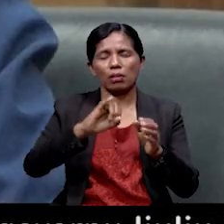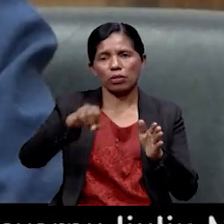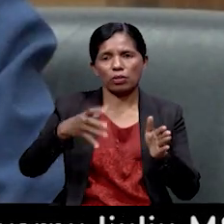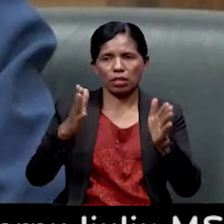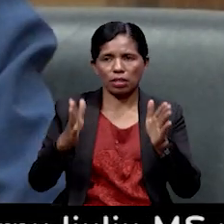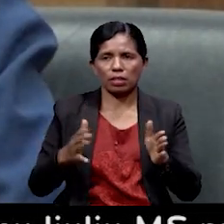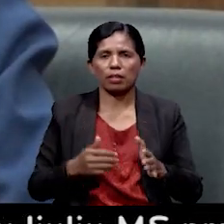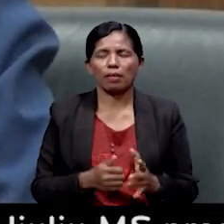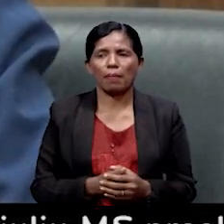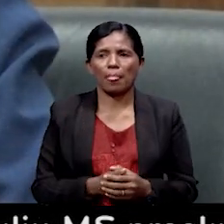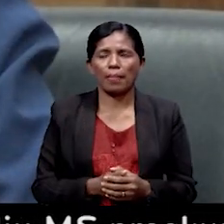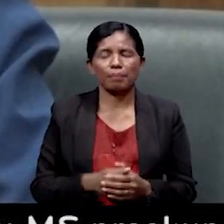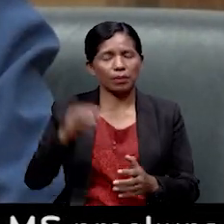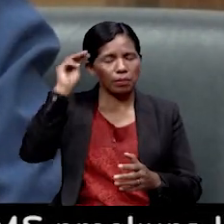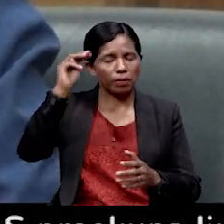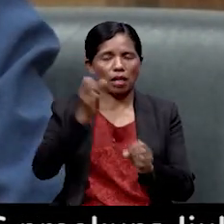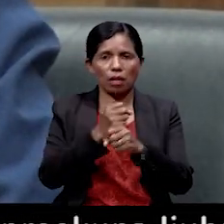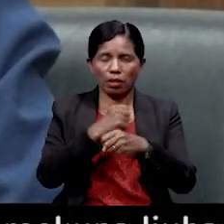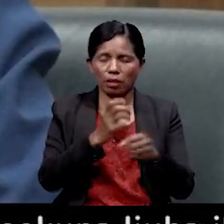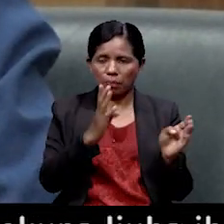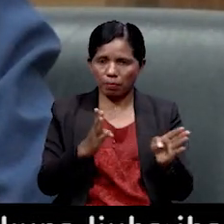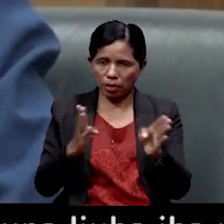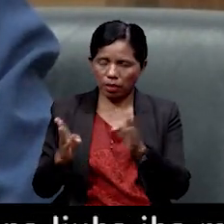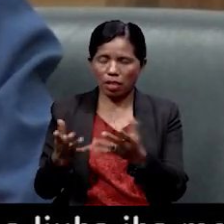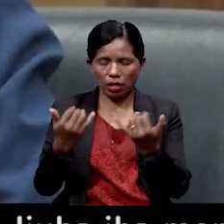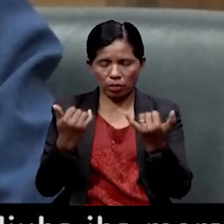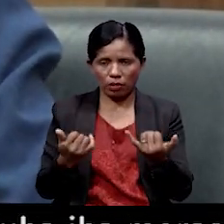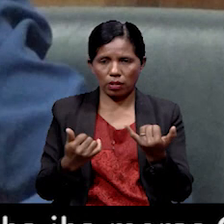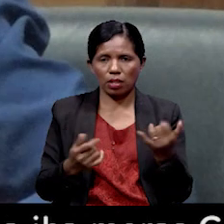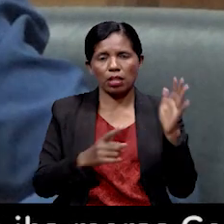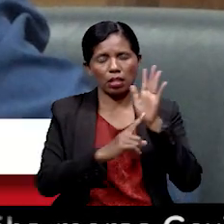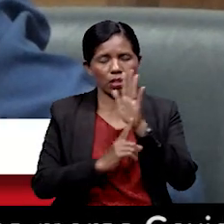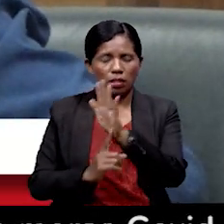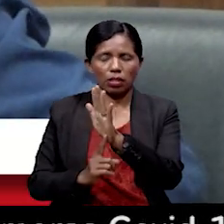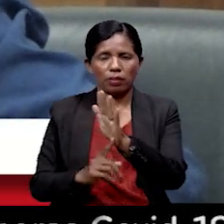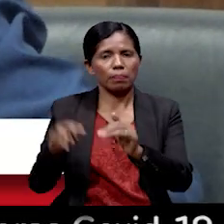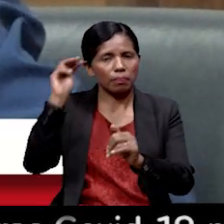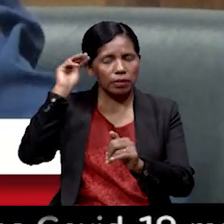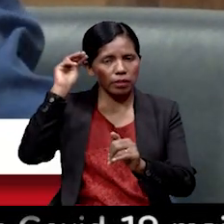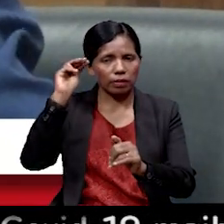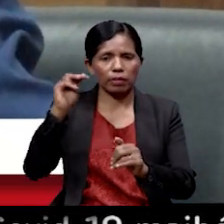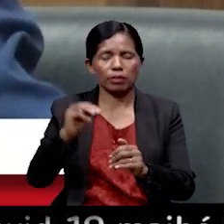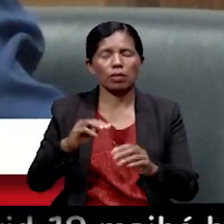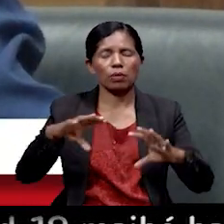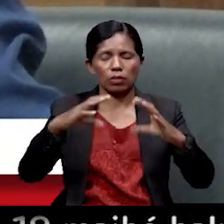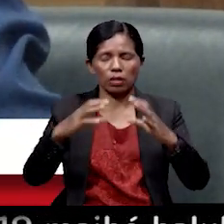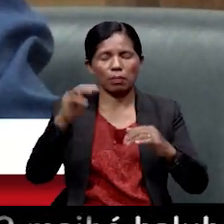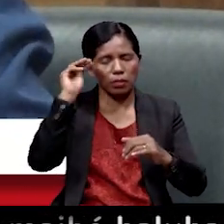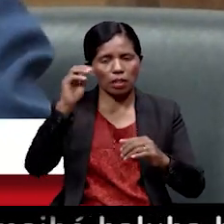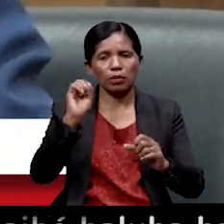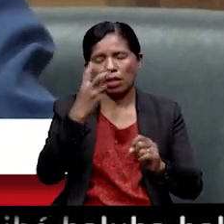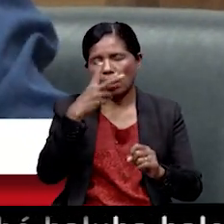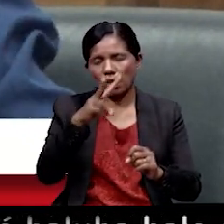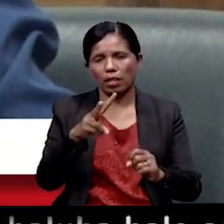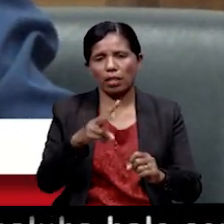O Ministério rala a preparação E agora se ele rala a submissão Para o ministro da presidência do Conselho do Ministro Para atuar A tonelha